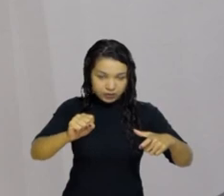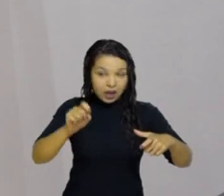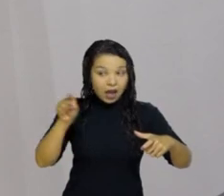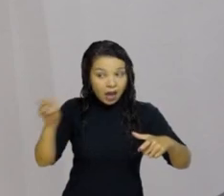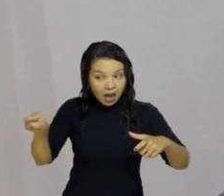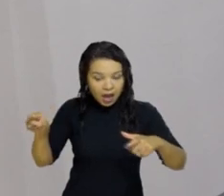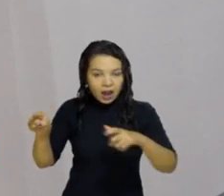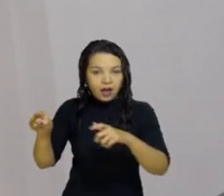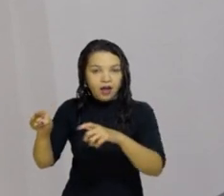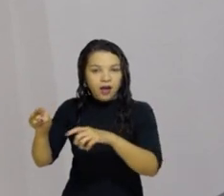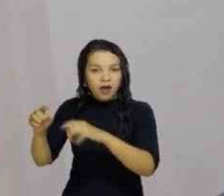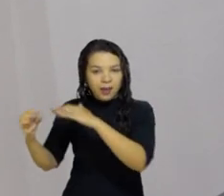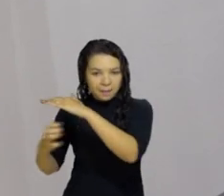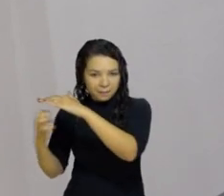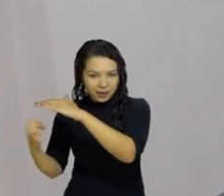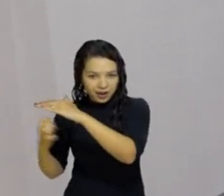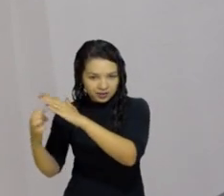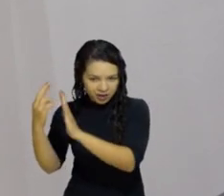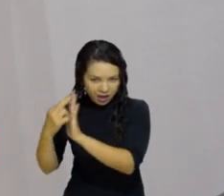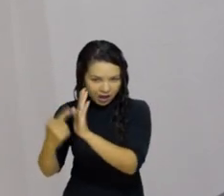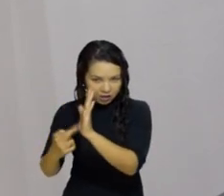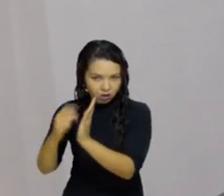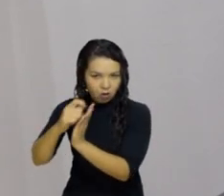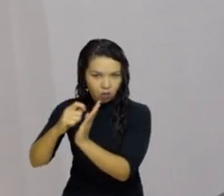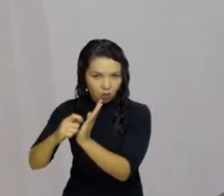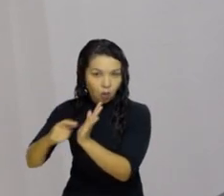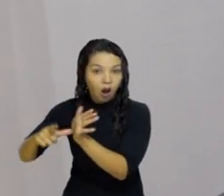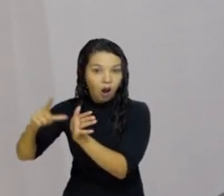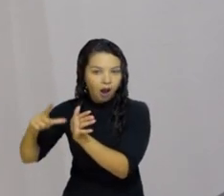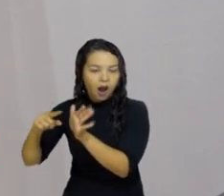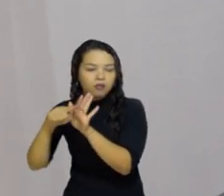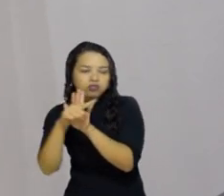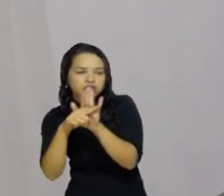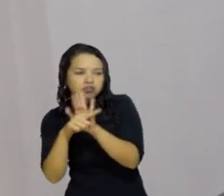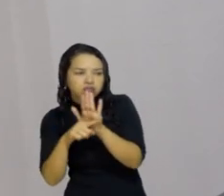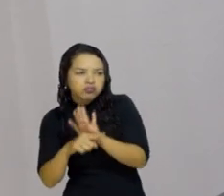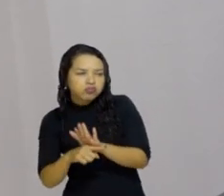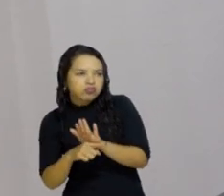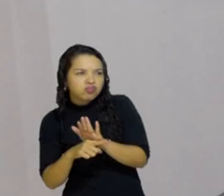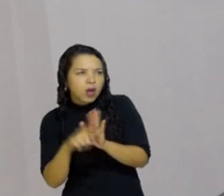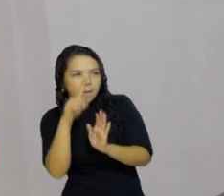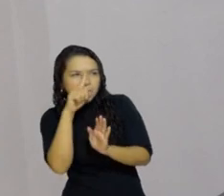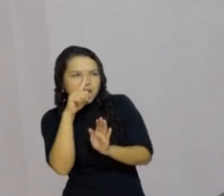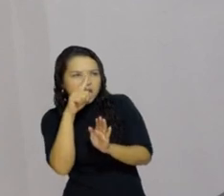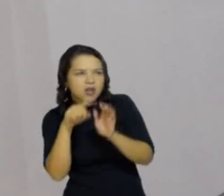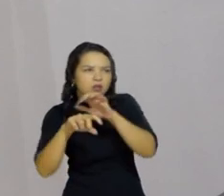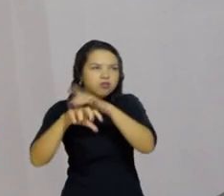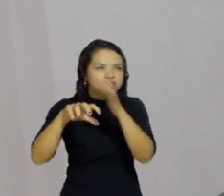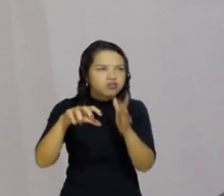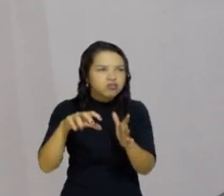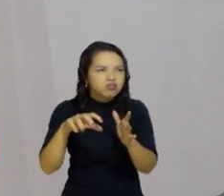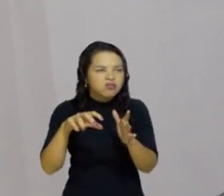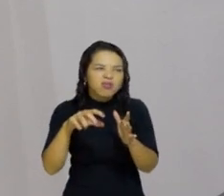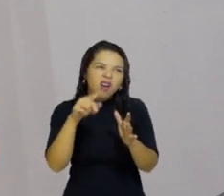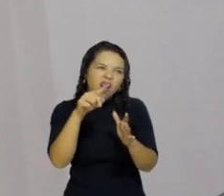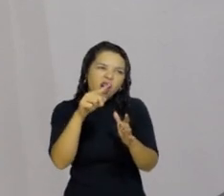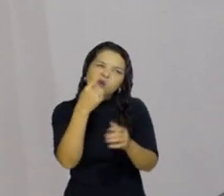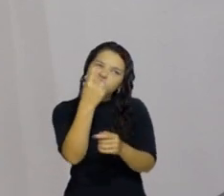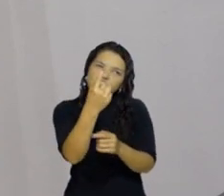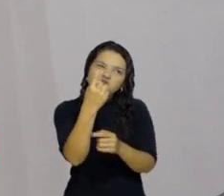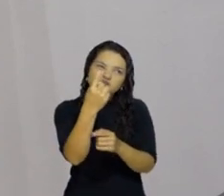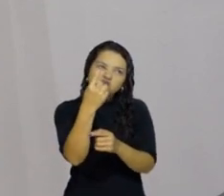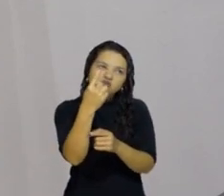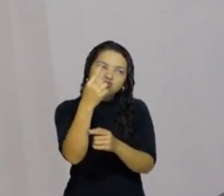também havia sido classificado como de risco baixo. Um, não zero, mas um.